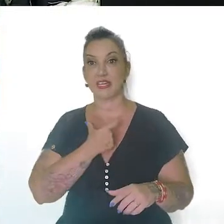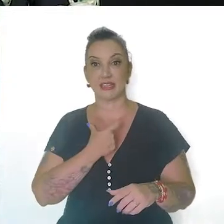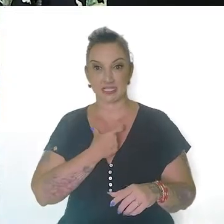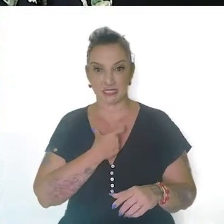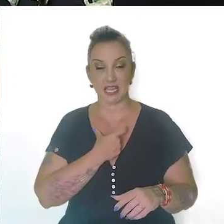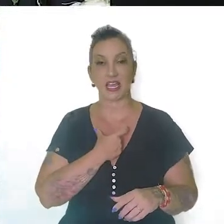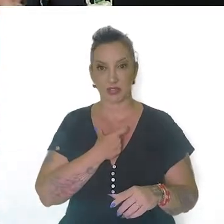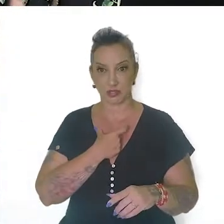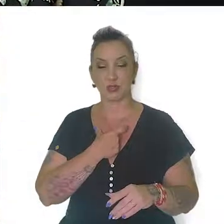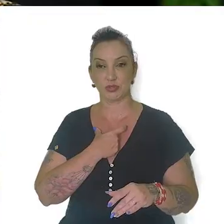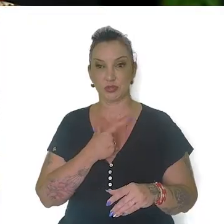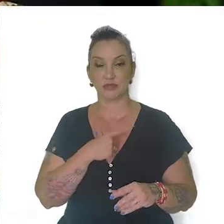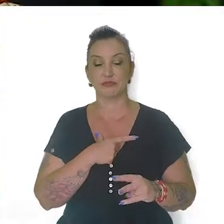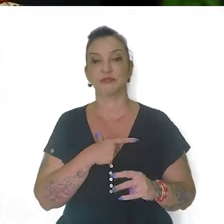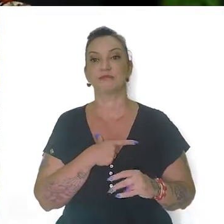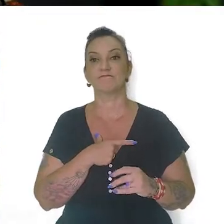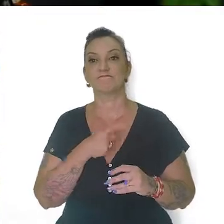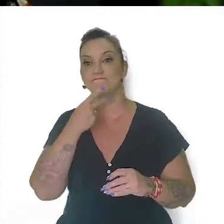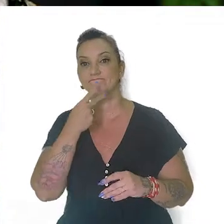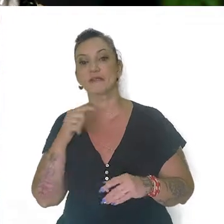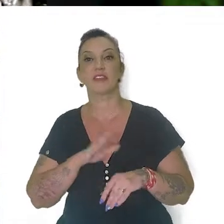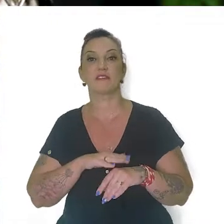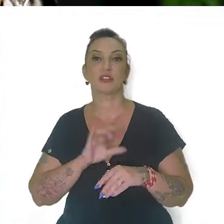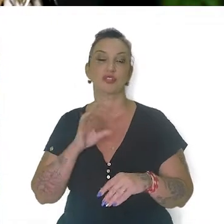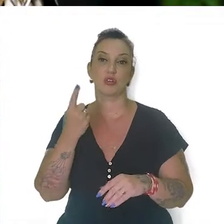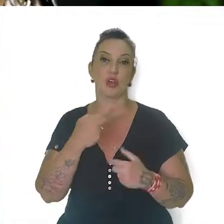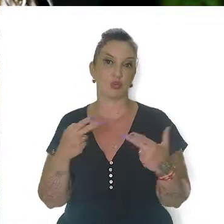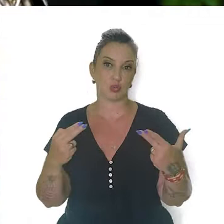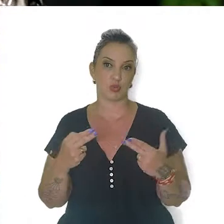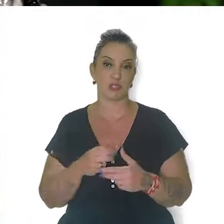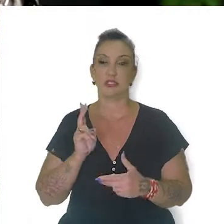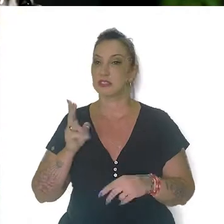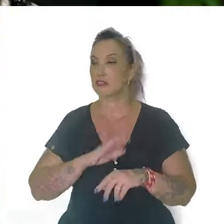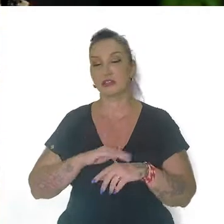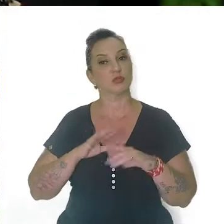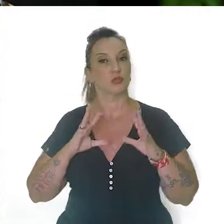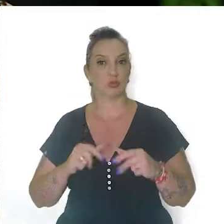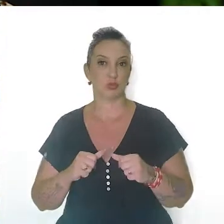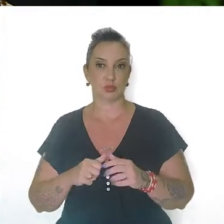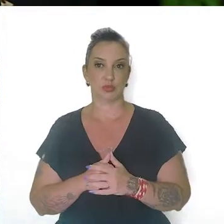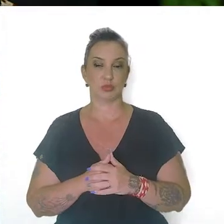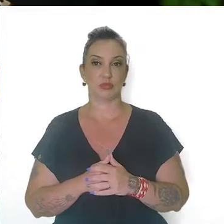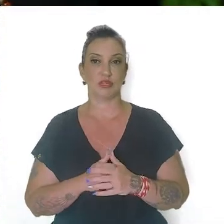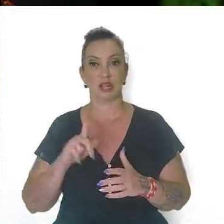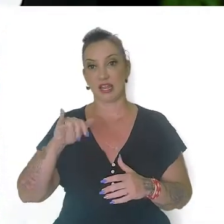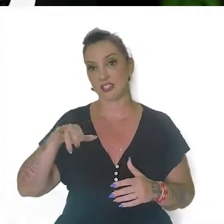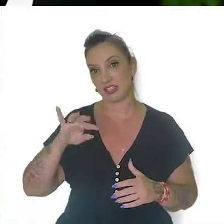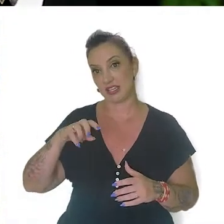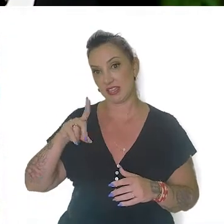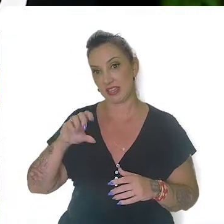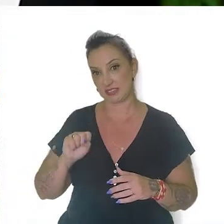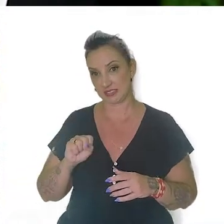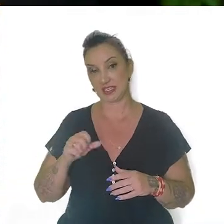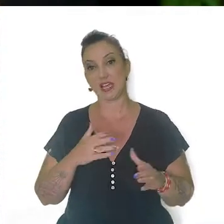seja credenciado, tudo. Então, você acaba, não adianta eu dizer para você, eu faço só uma coisa. Eu sempre acabo fazendo tudo, né? E no